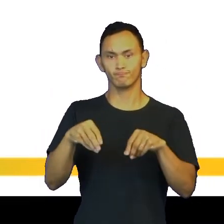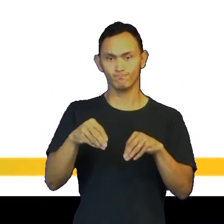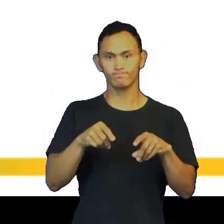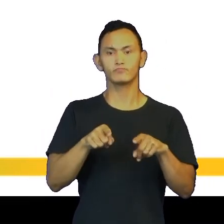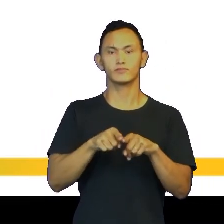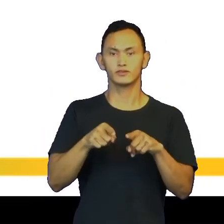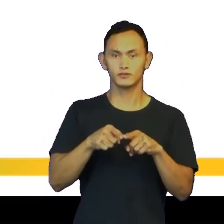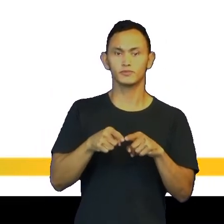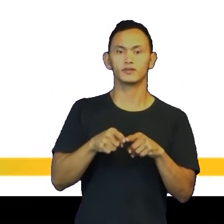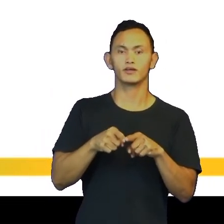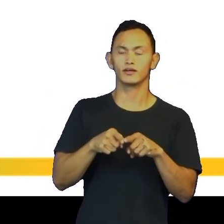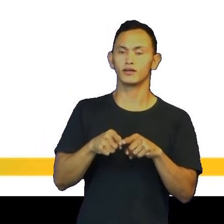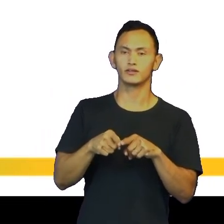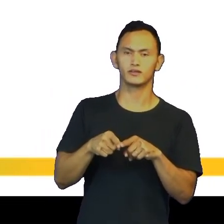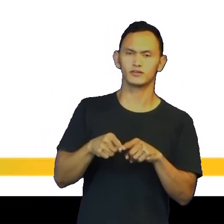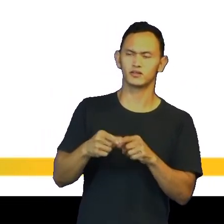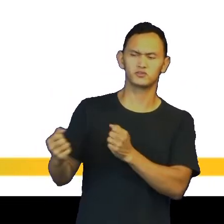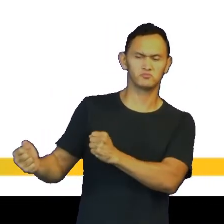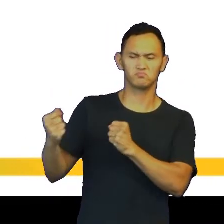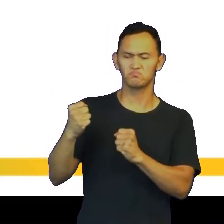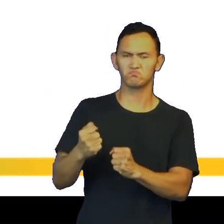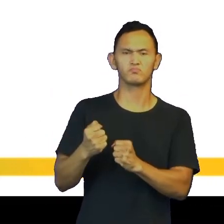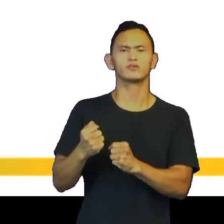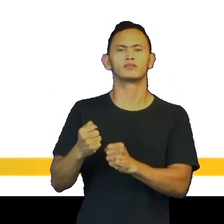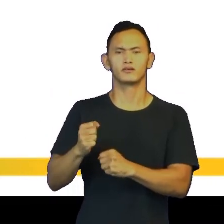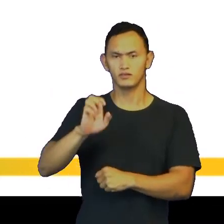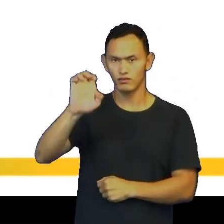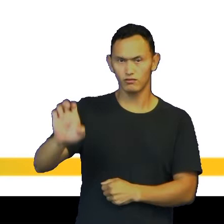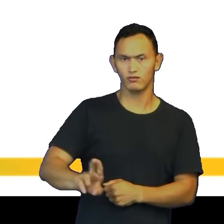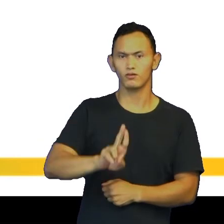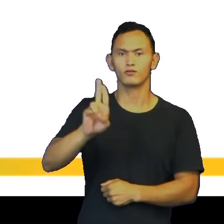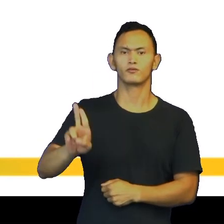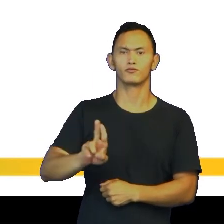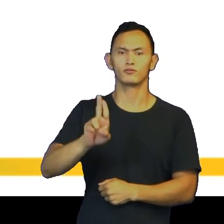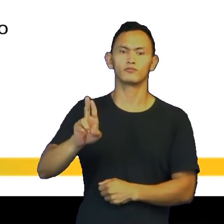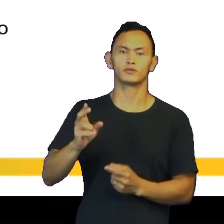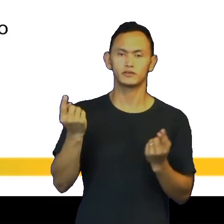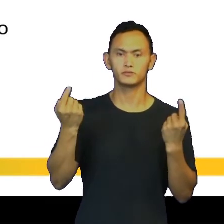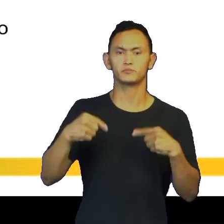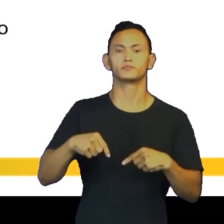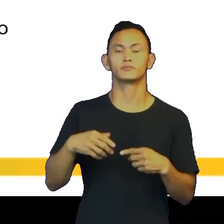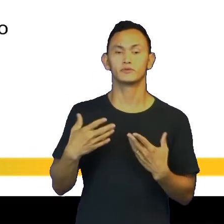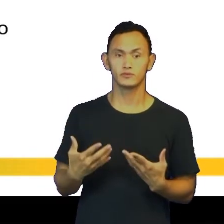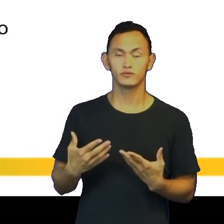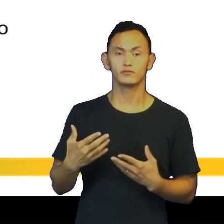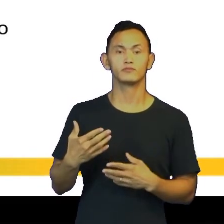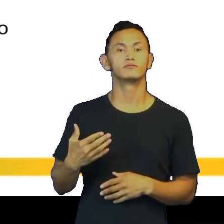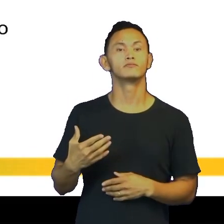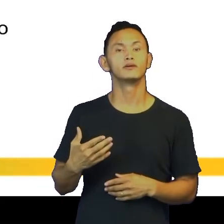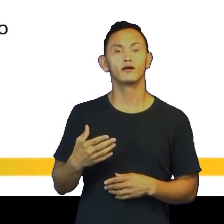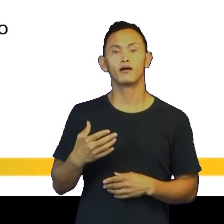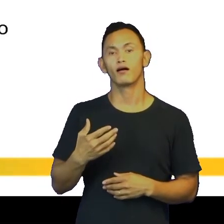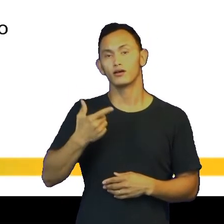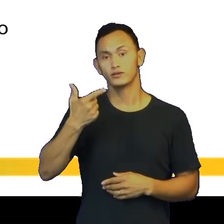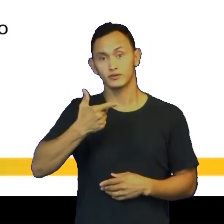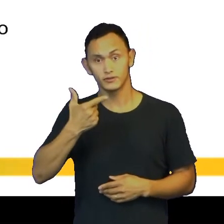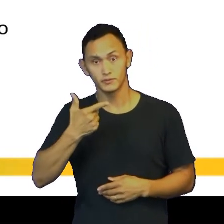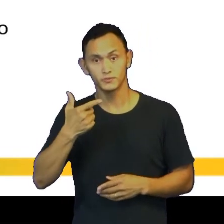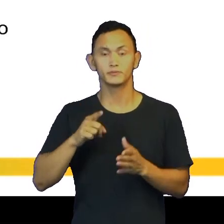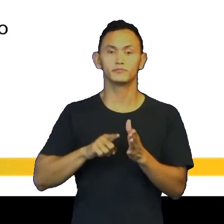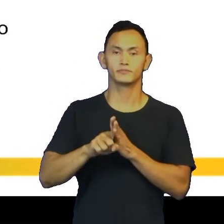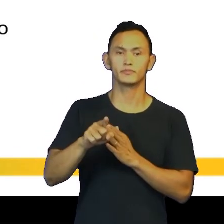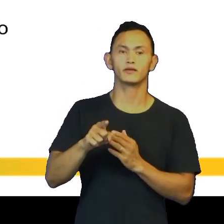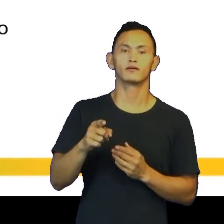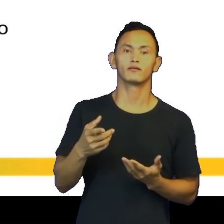entre as grandes potências europeias vamos lá mais uma questão a primeira metade